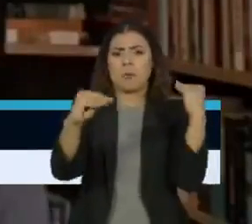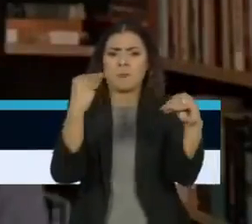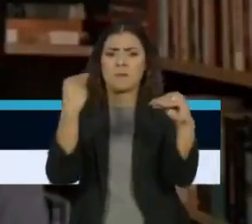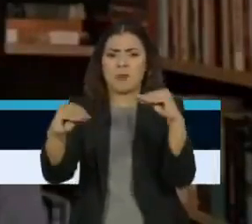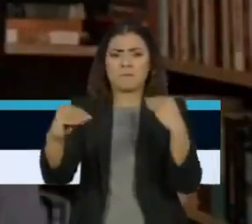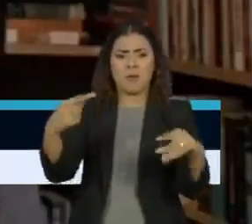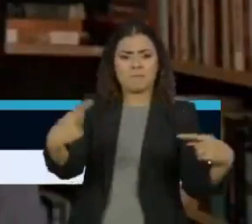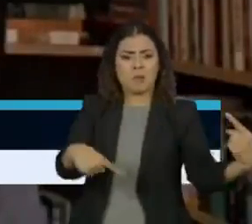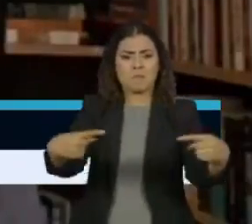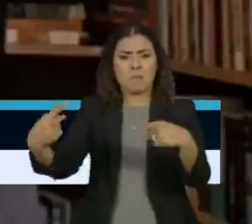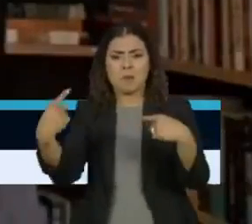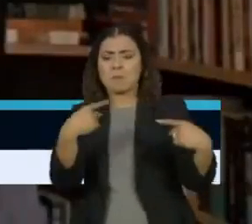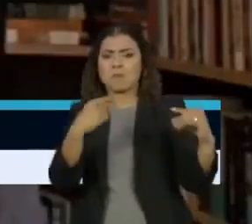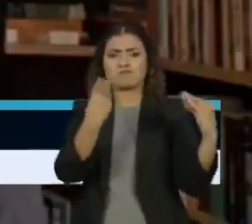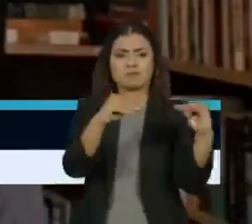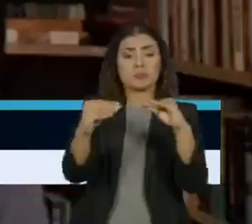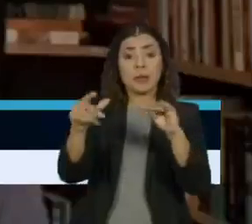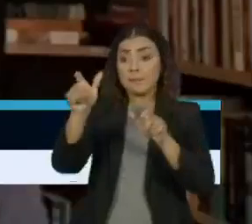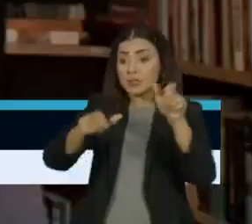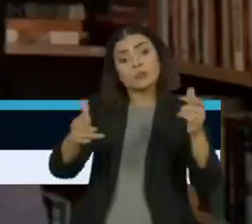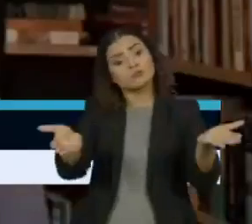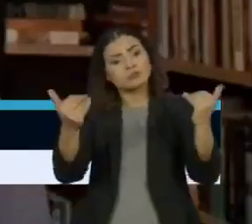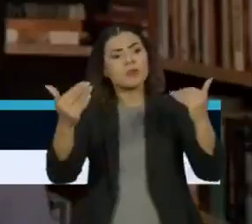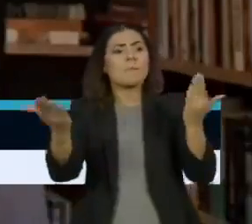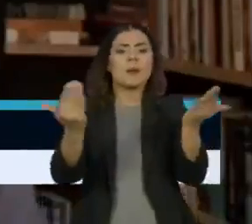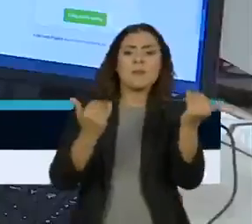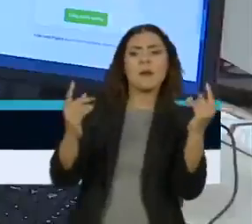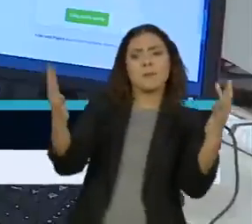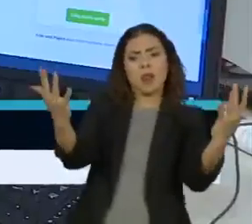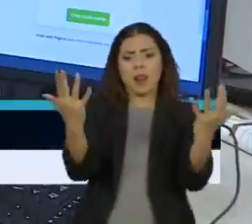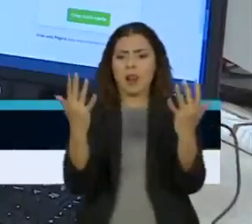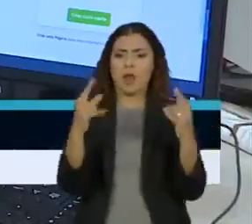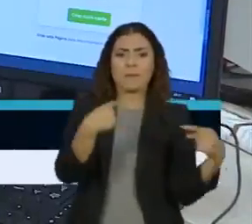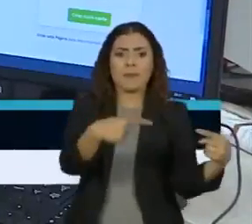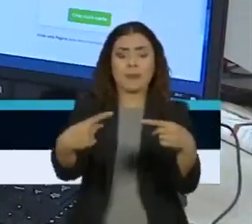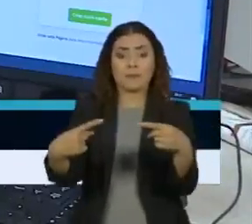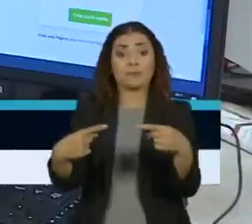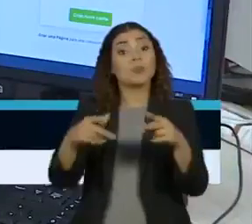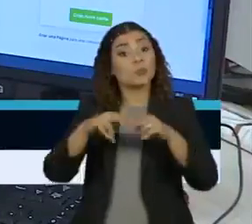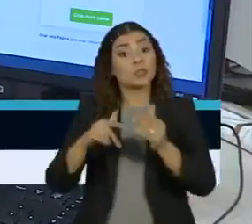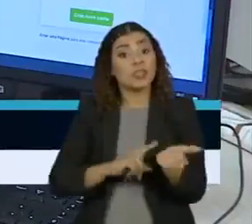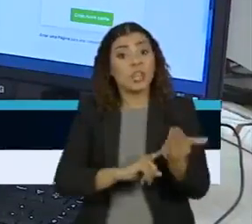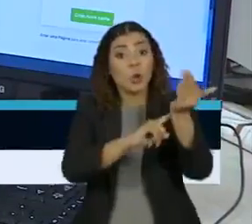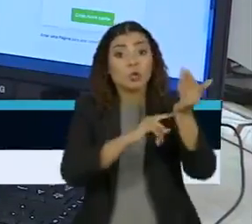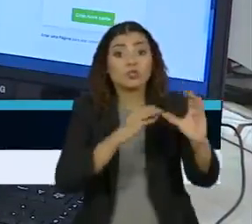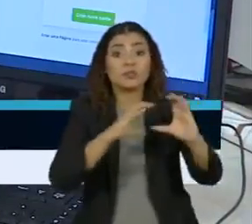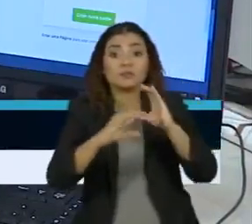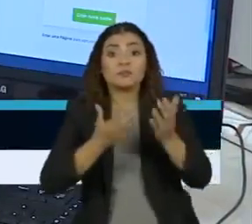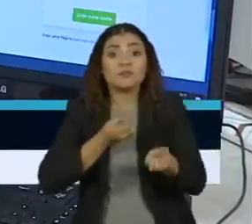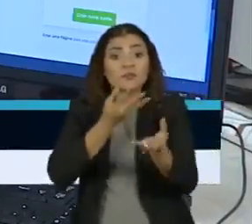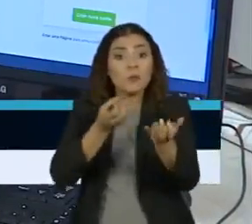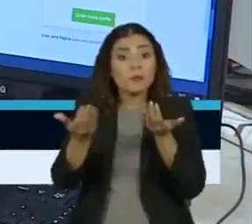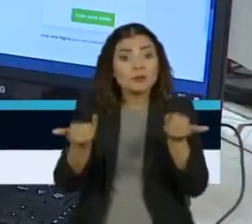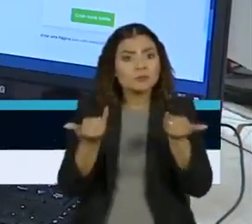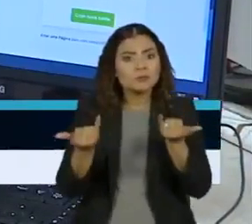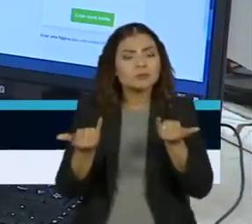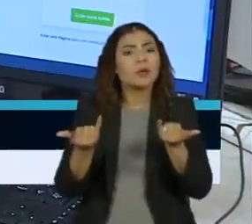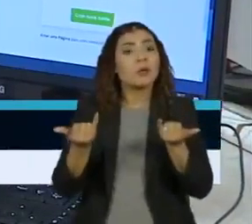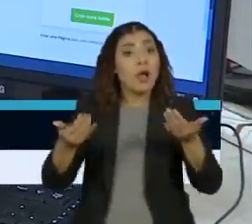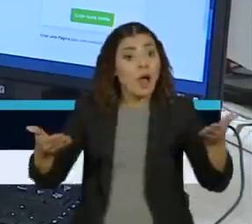público, trouxeram as pessoas para o debate público, as pessoas comuns. A moderna tecnologia da informação não se